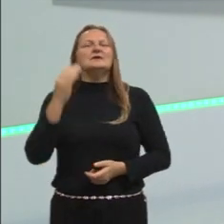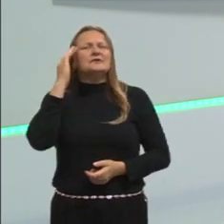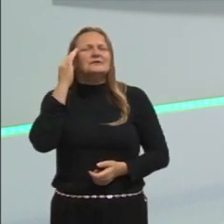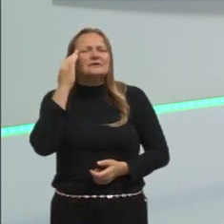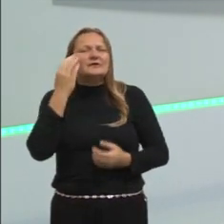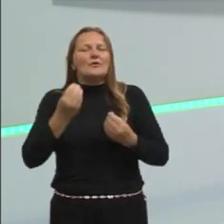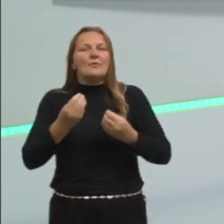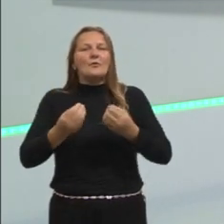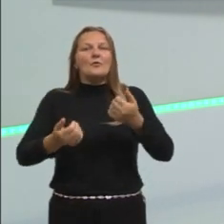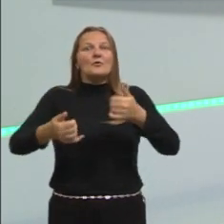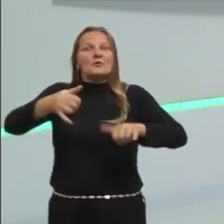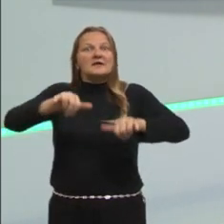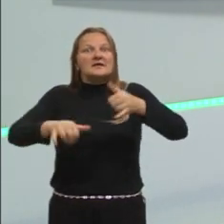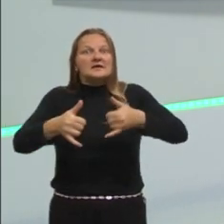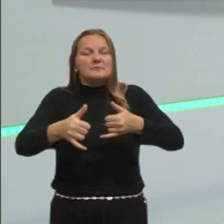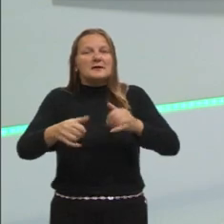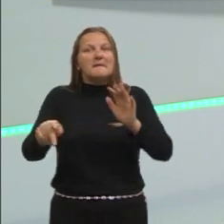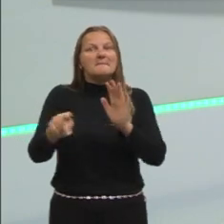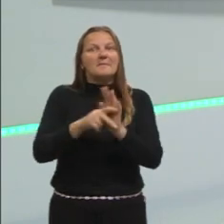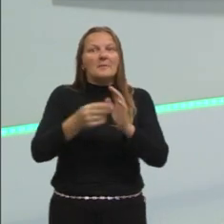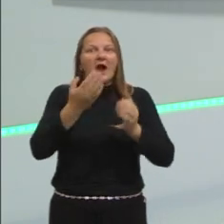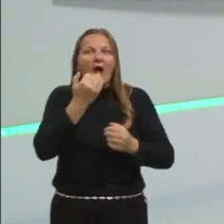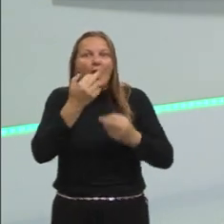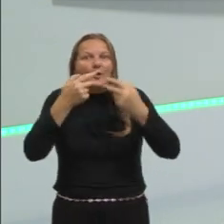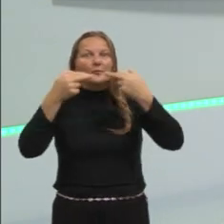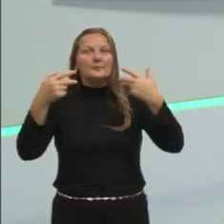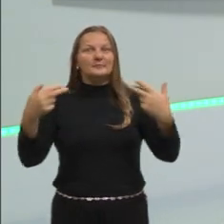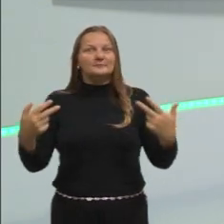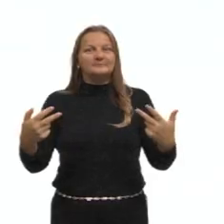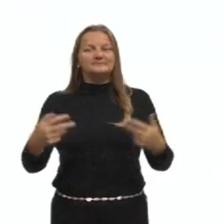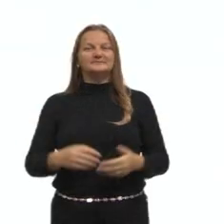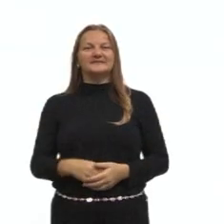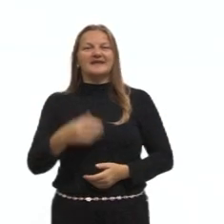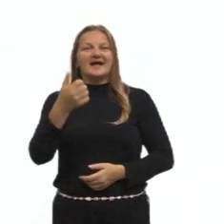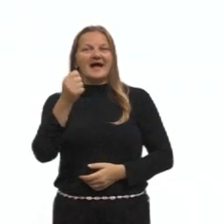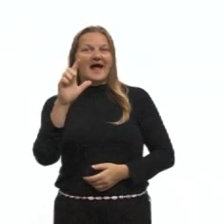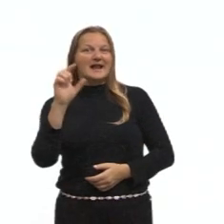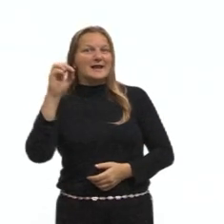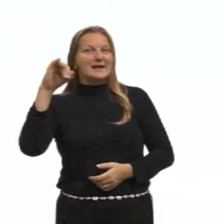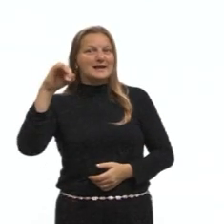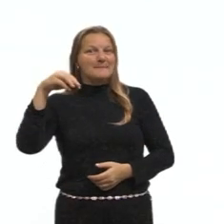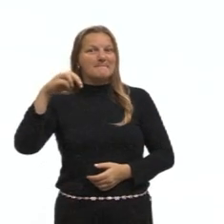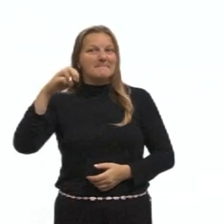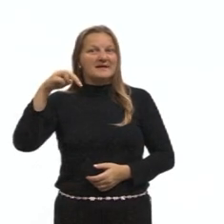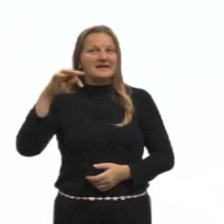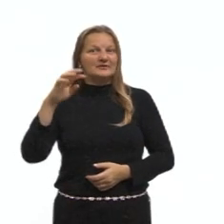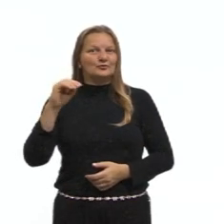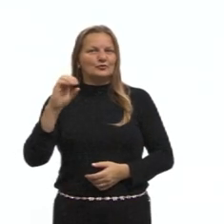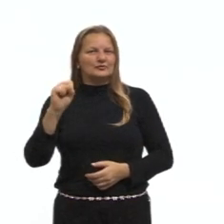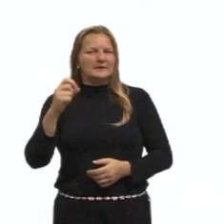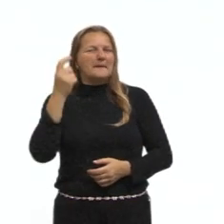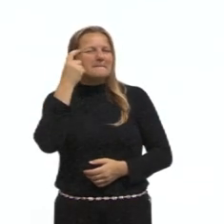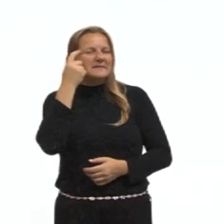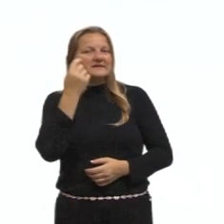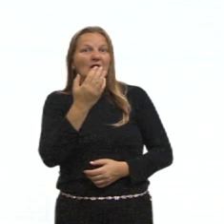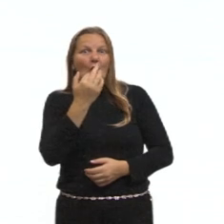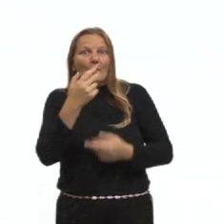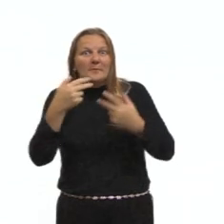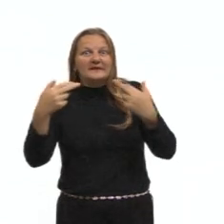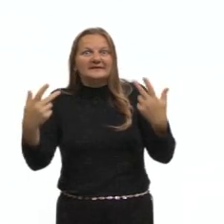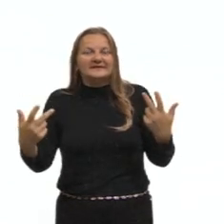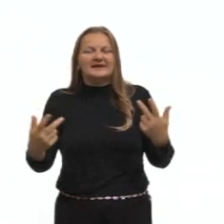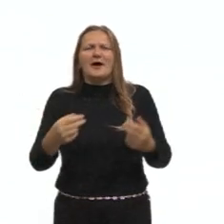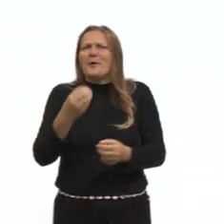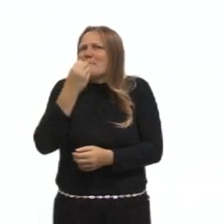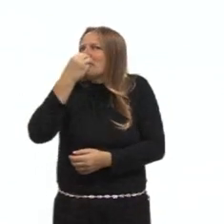pouquinho a química dos alimentos bom quando a gente fala em alimentos né a gente pensa em comida como é bom